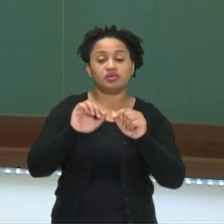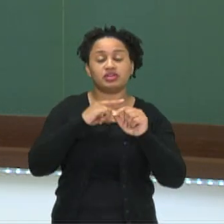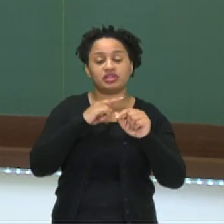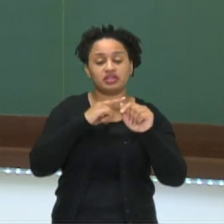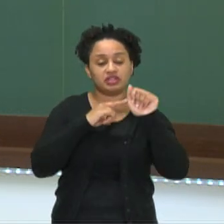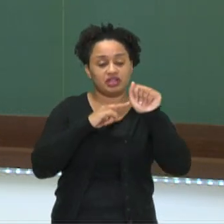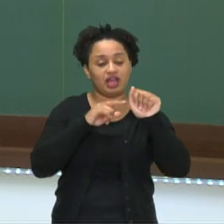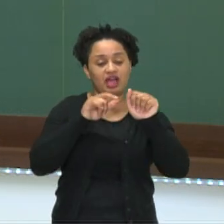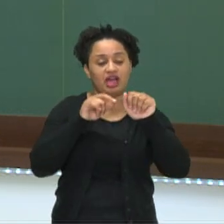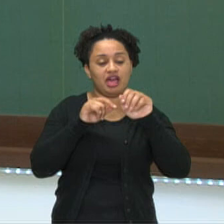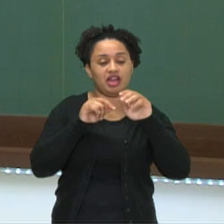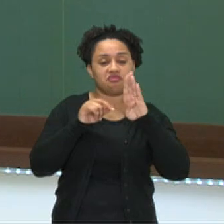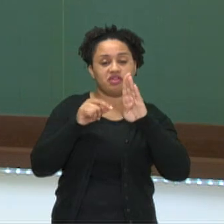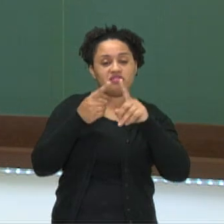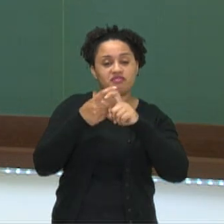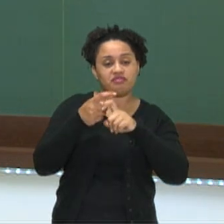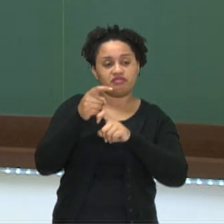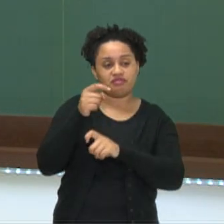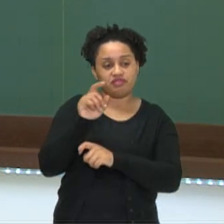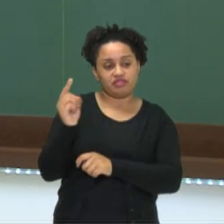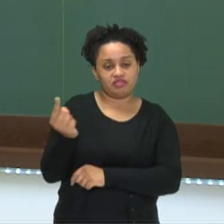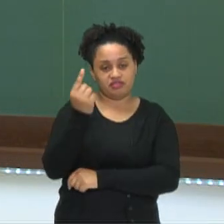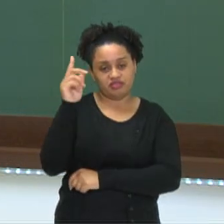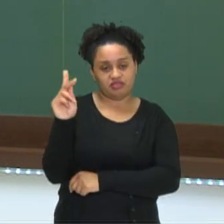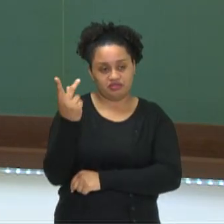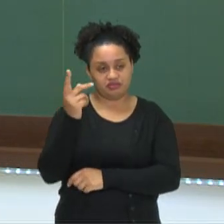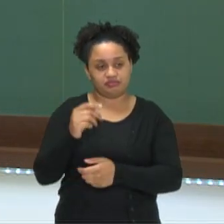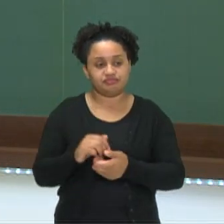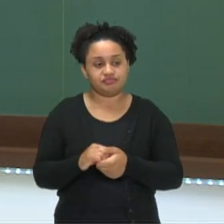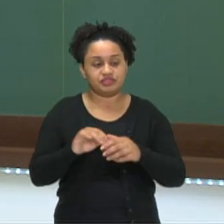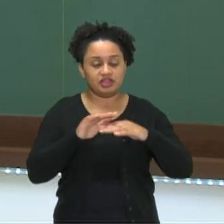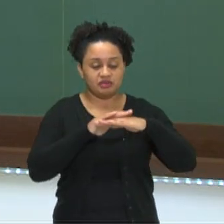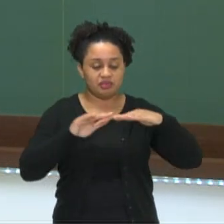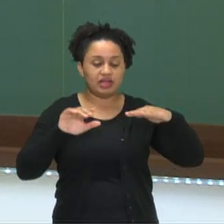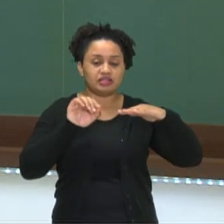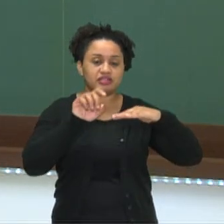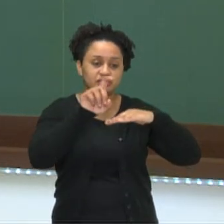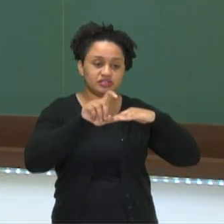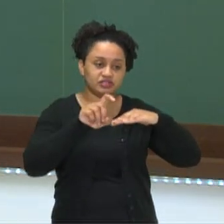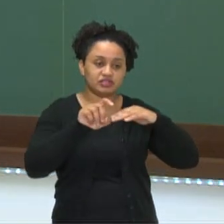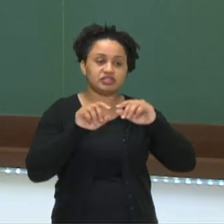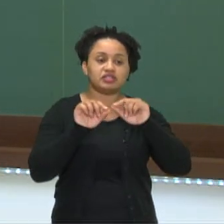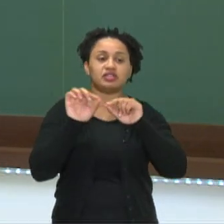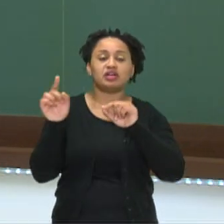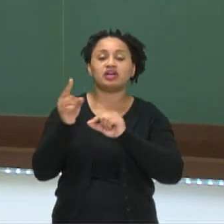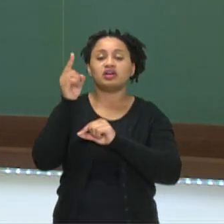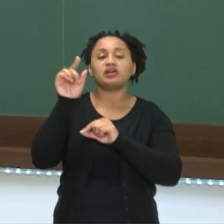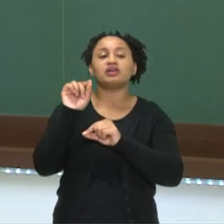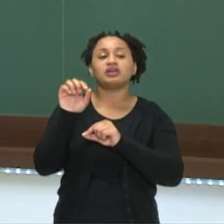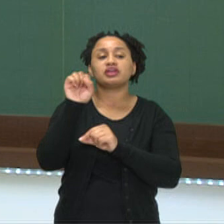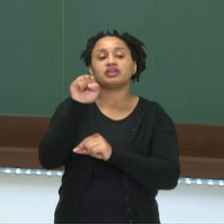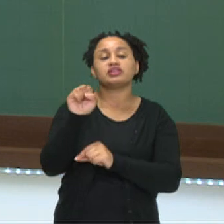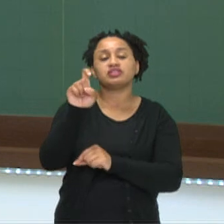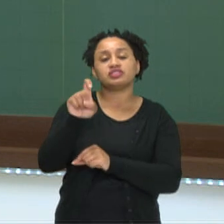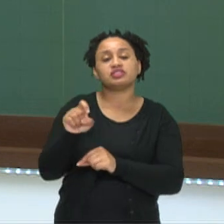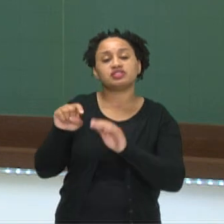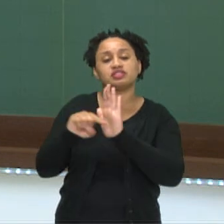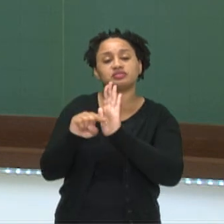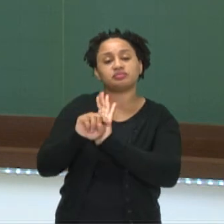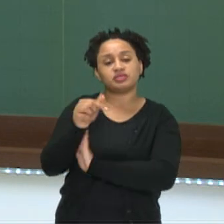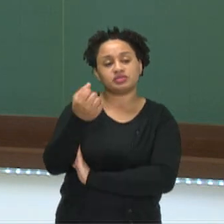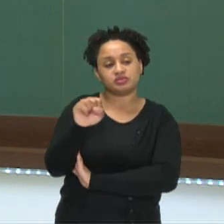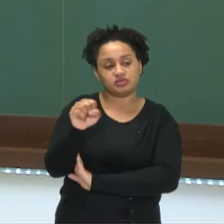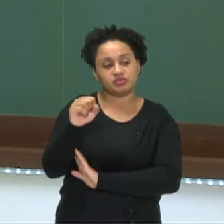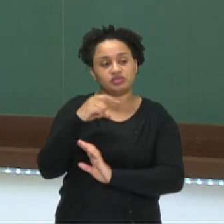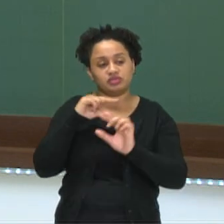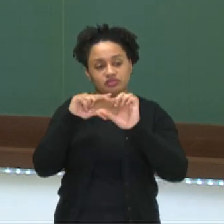multiplicação da base vezes a altura. Quem é a base aqui? Eu chamei de X. Quem é a altura? X menos 18. Então, eu tenho